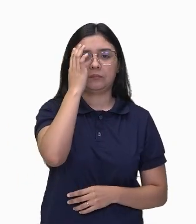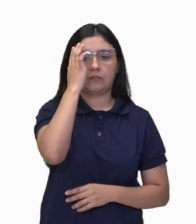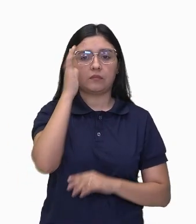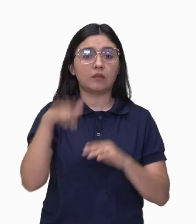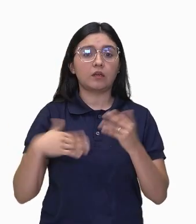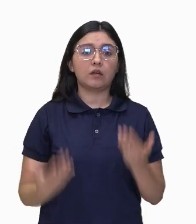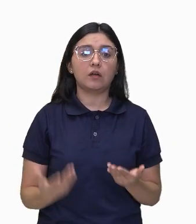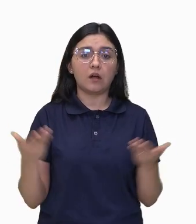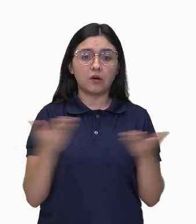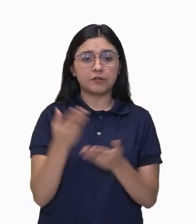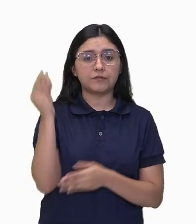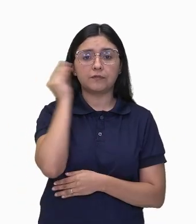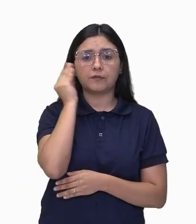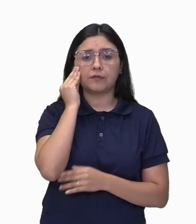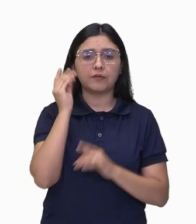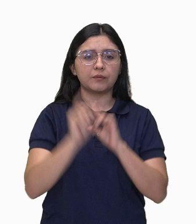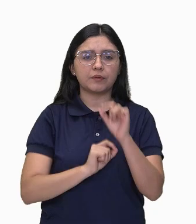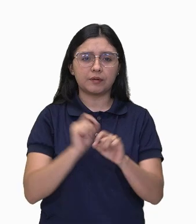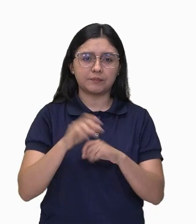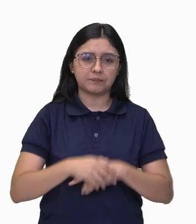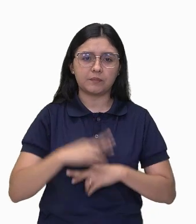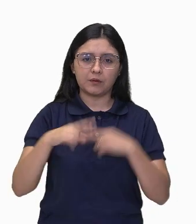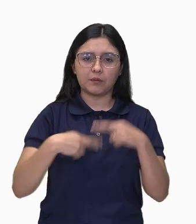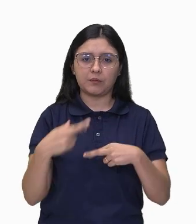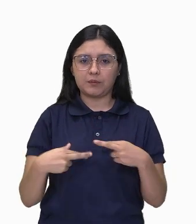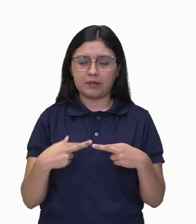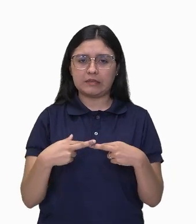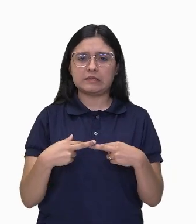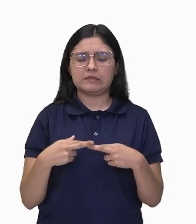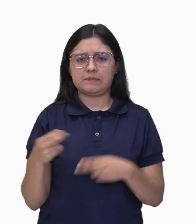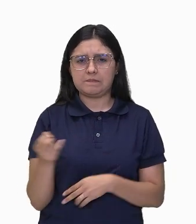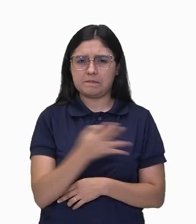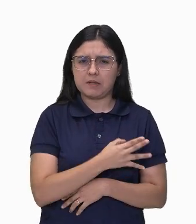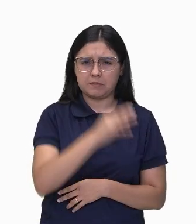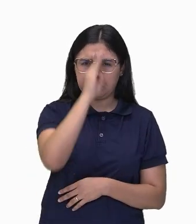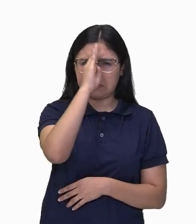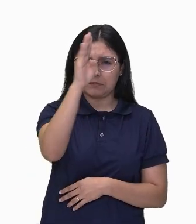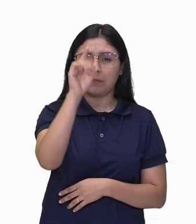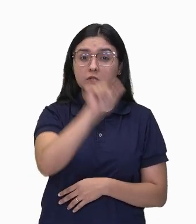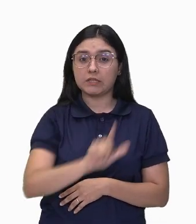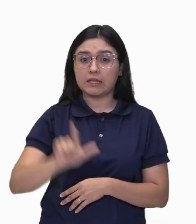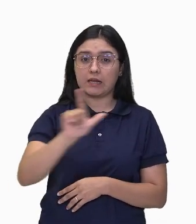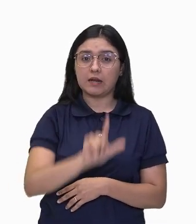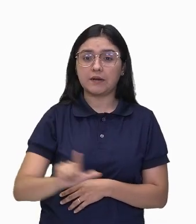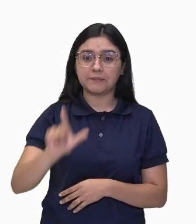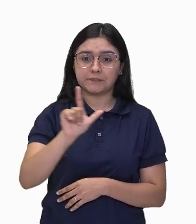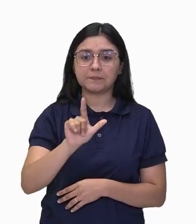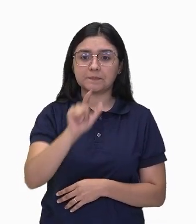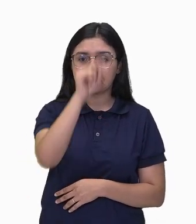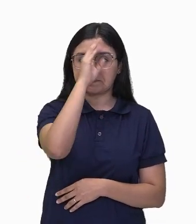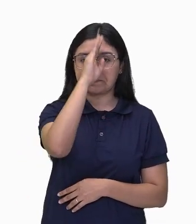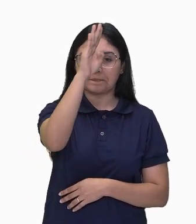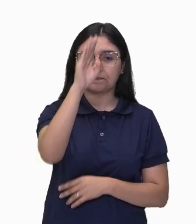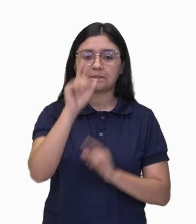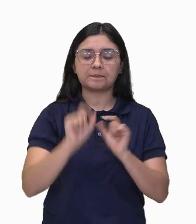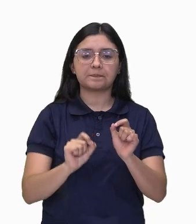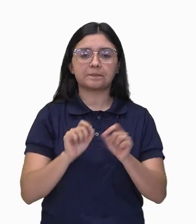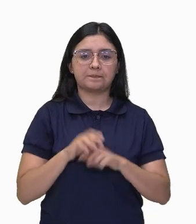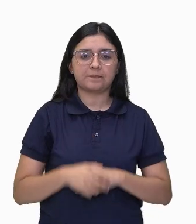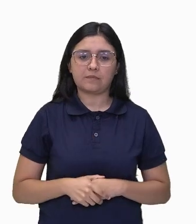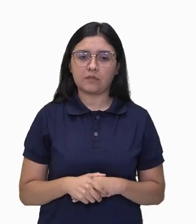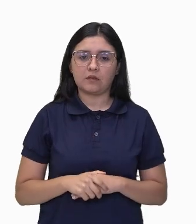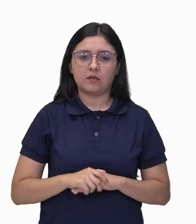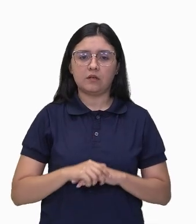nós vamos ver aí o Renascimento, principalmente o Renascimento literário, tá certo?